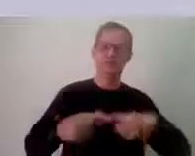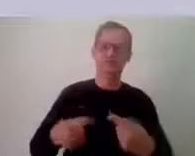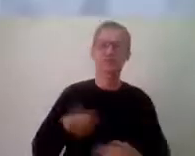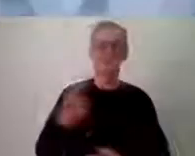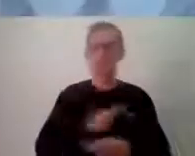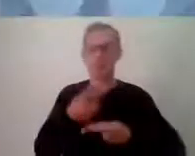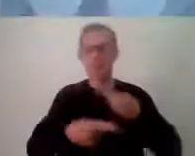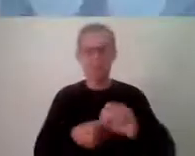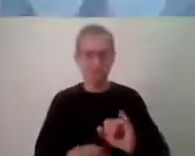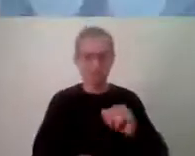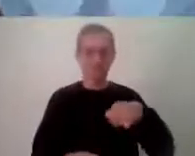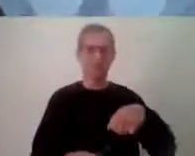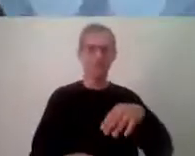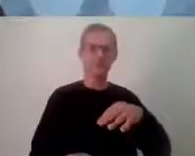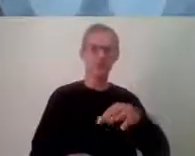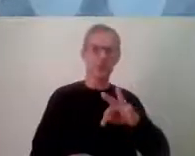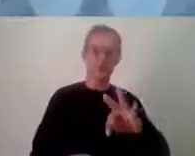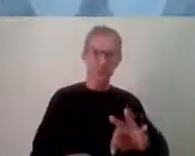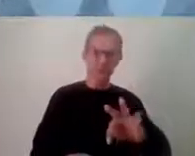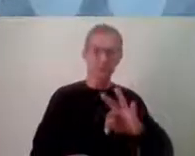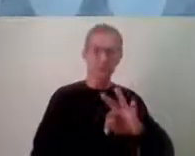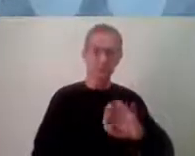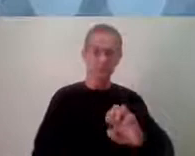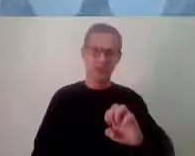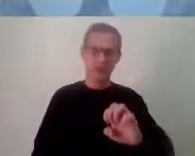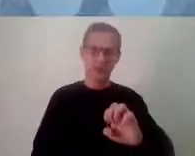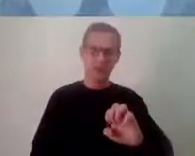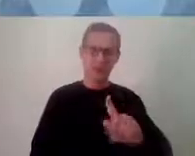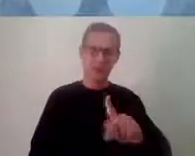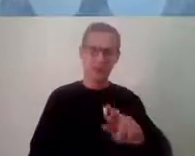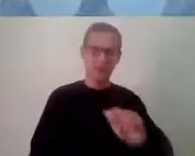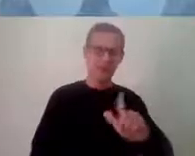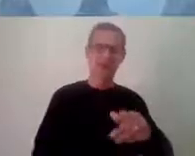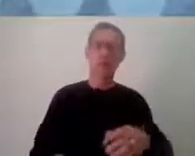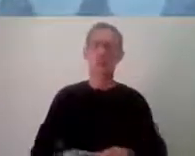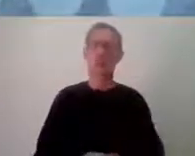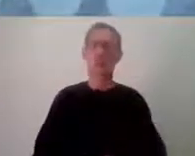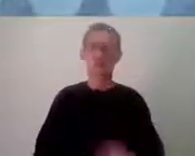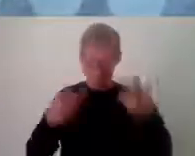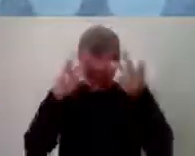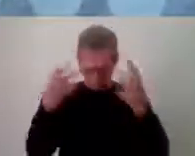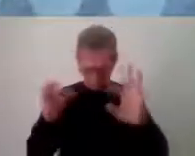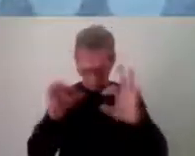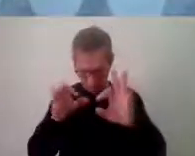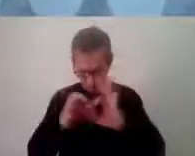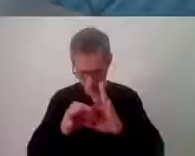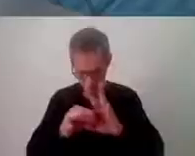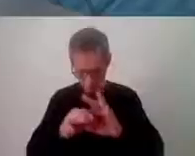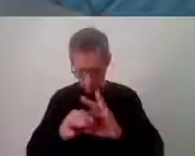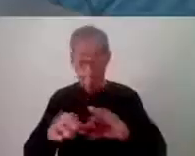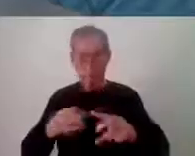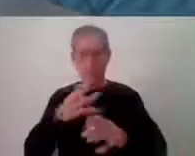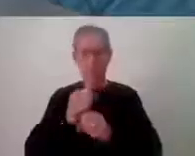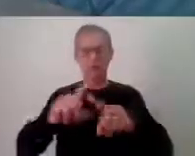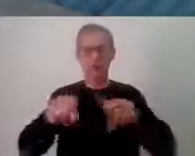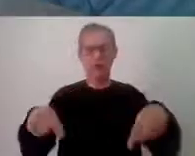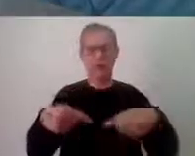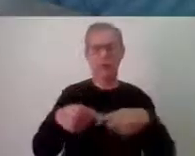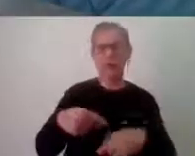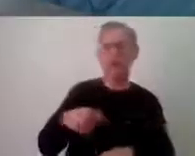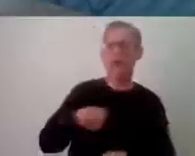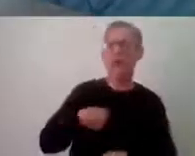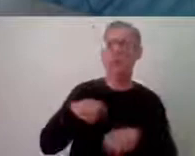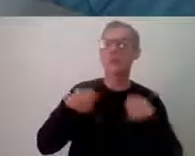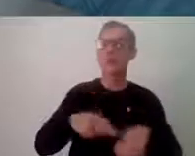Quando nós falamos em integrais, é muito comum associá-la ao cálculo de área. E aí um ponto que eu preciso que você